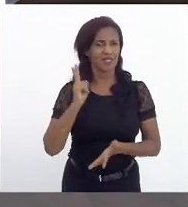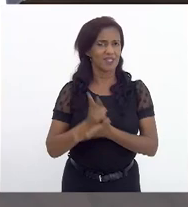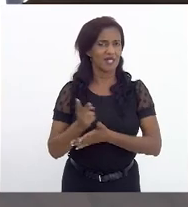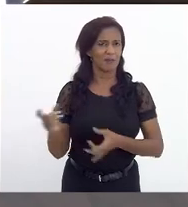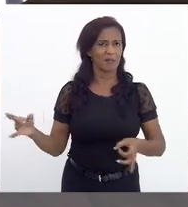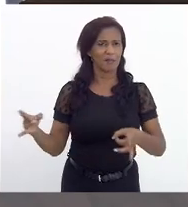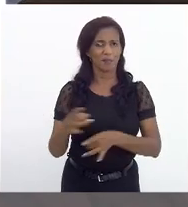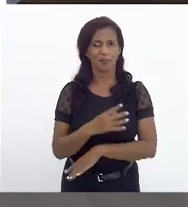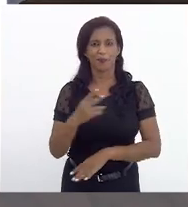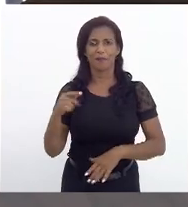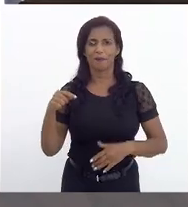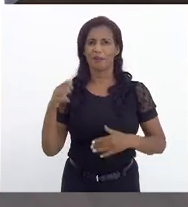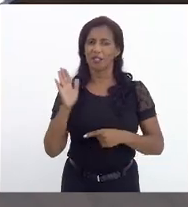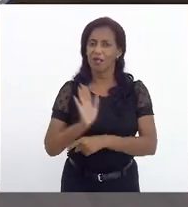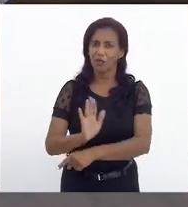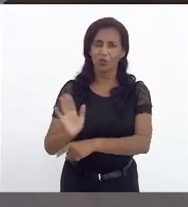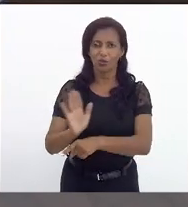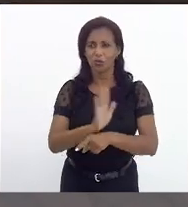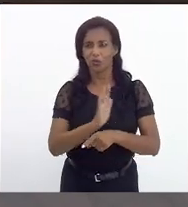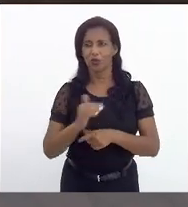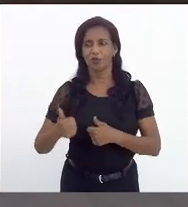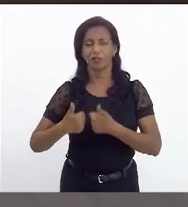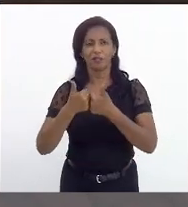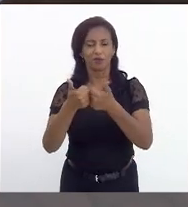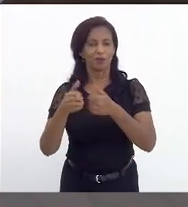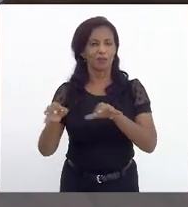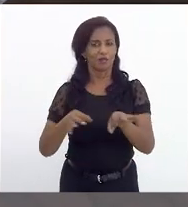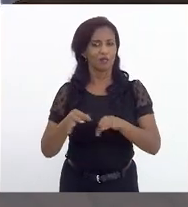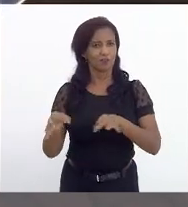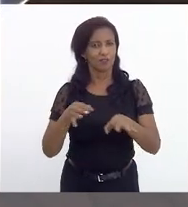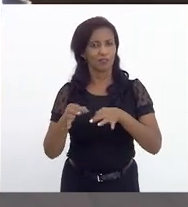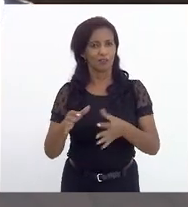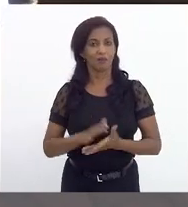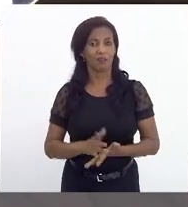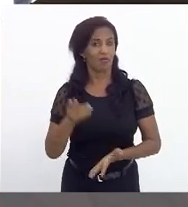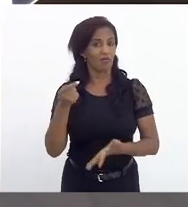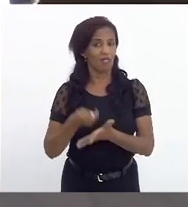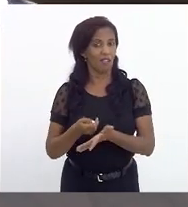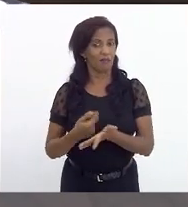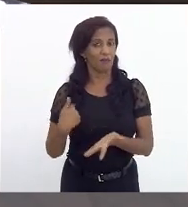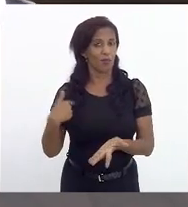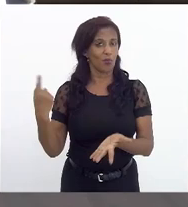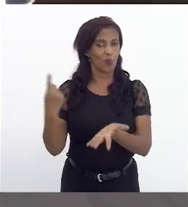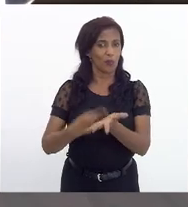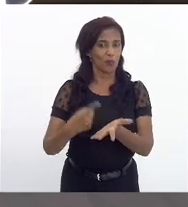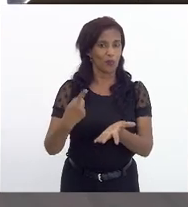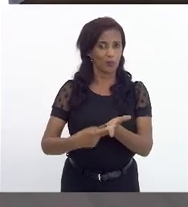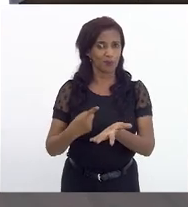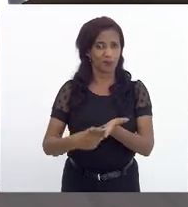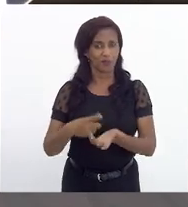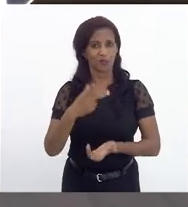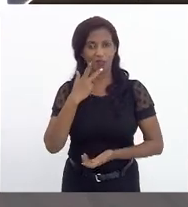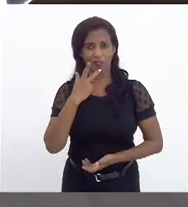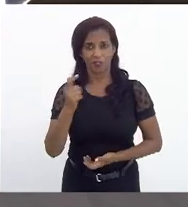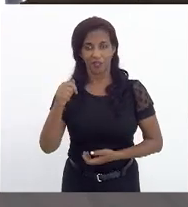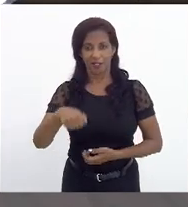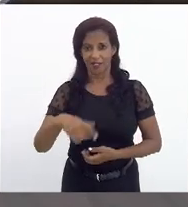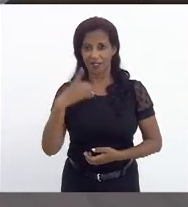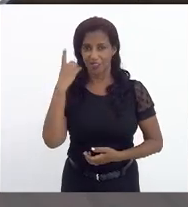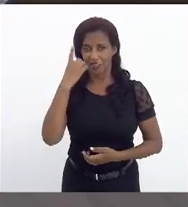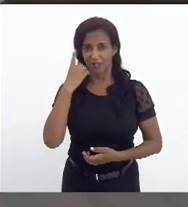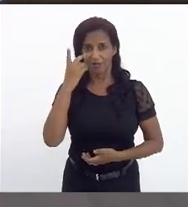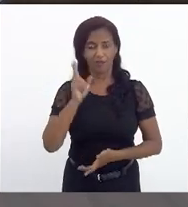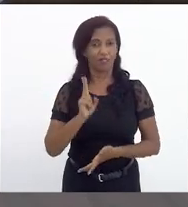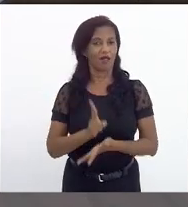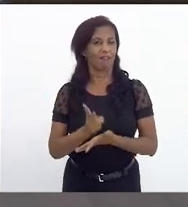à disposição para estar ajudando da melhor forma possível e reafirmar o meu comprometimento e dizer que esta deputada vai